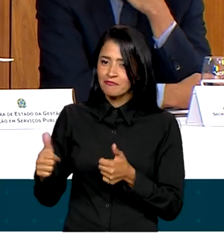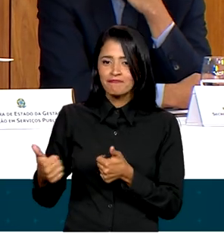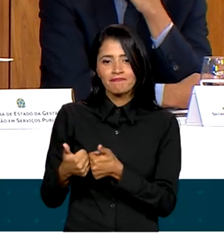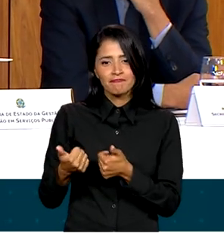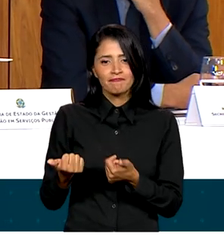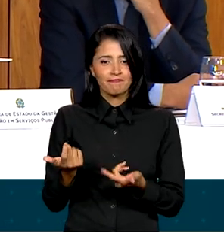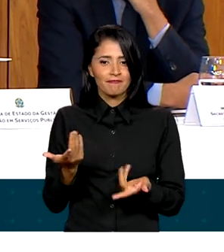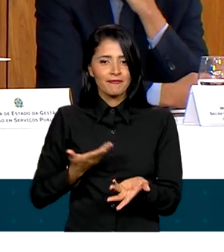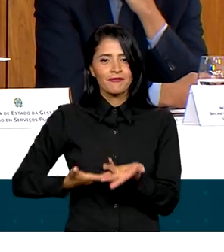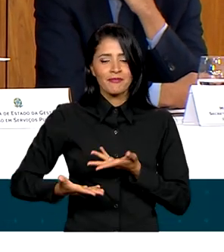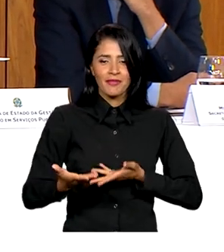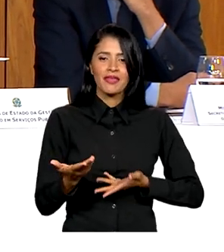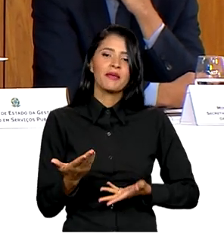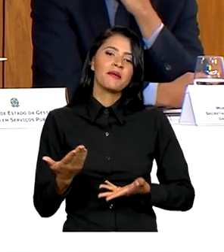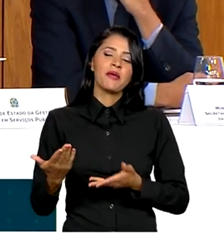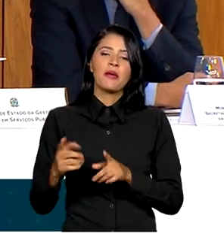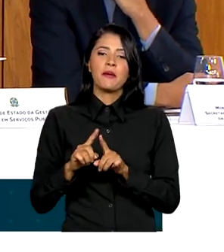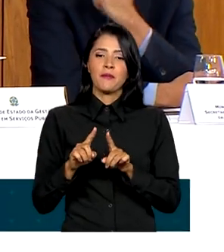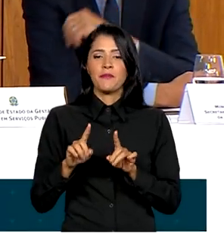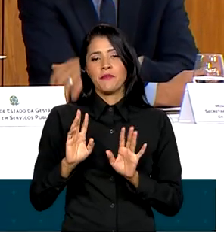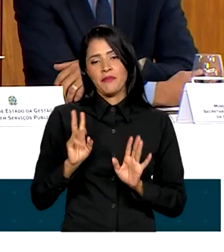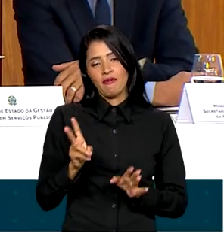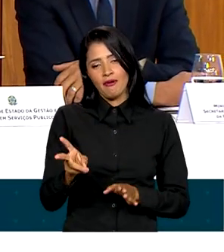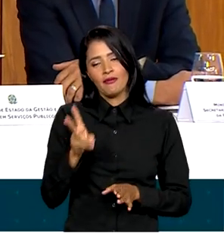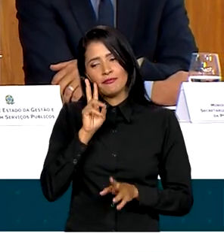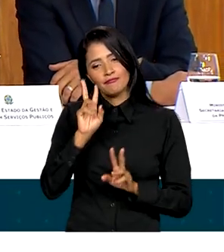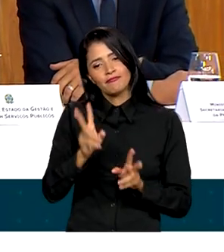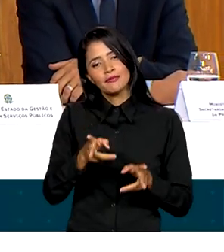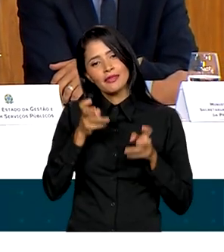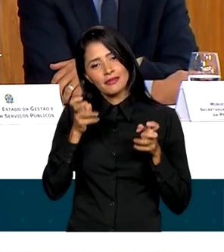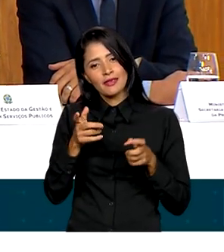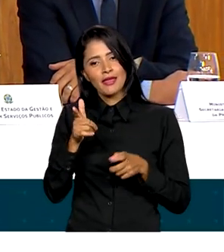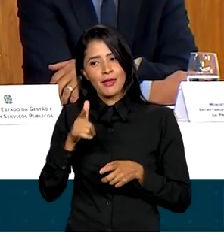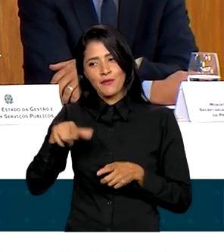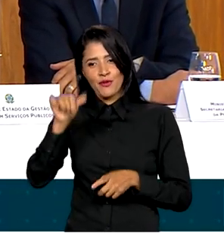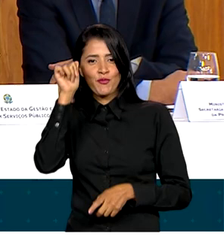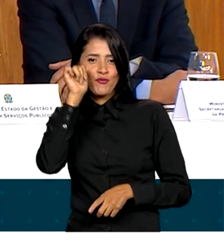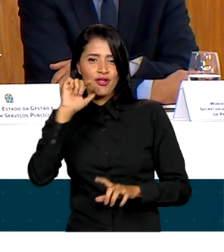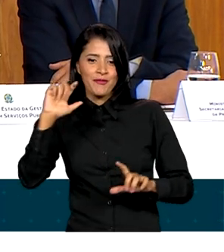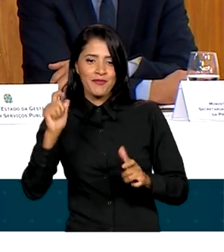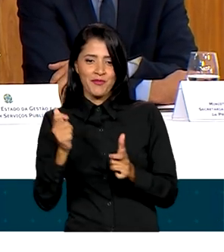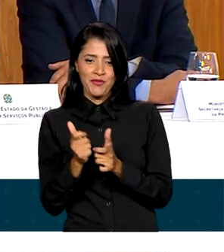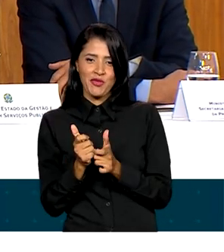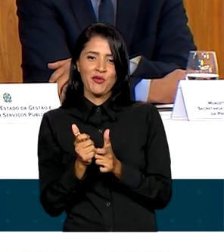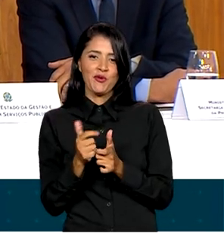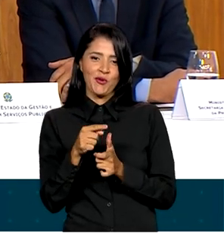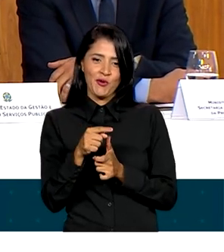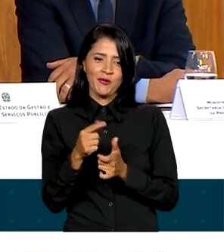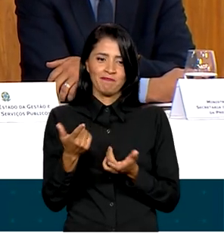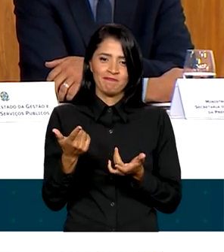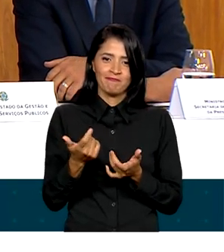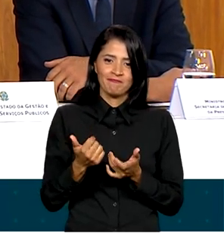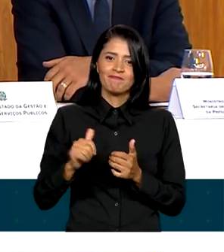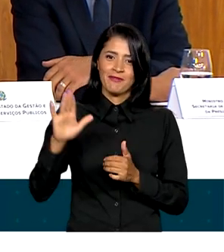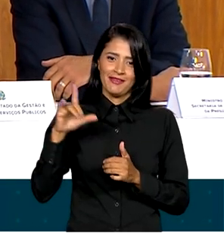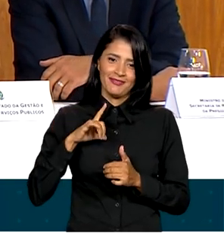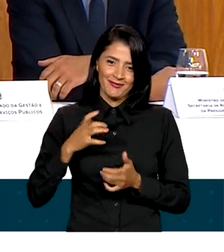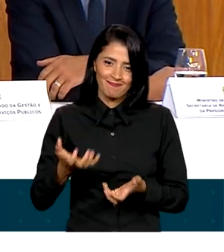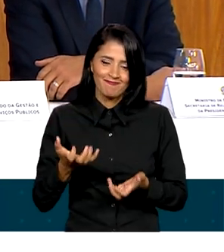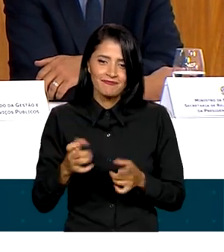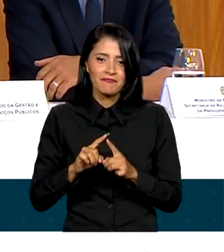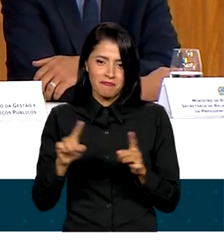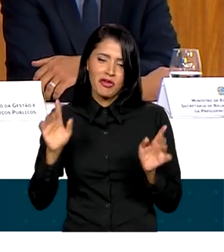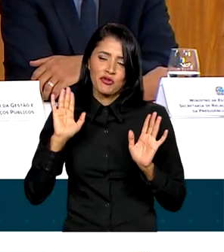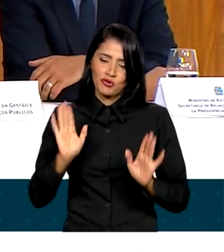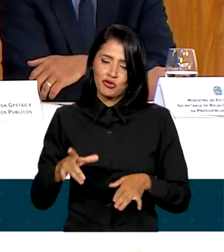próximas, mas ainda é, como a gente percebe, um número menor do que a gente gostaria, mas já estamos em